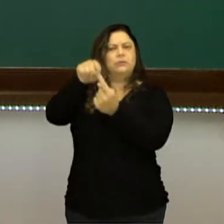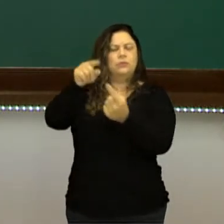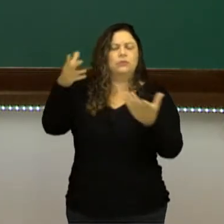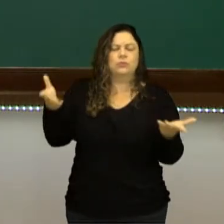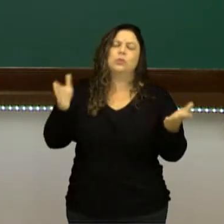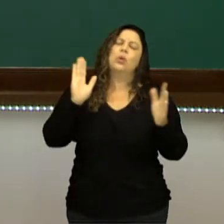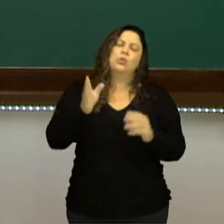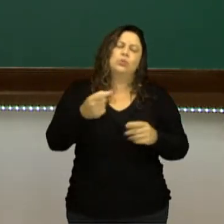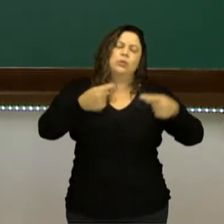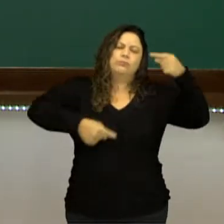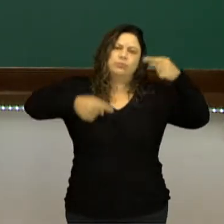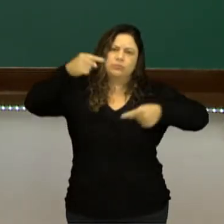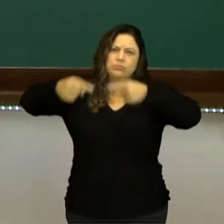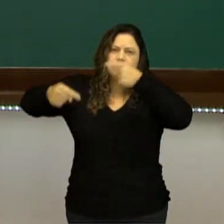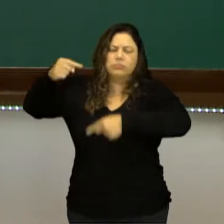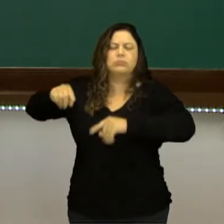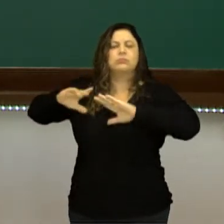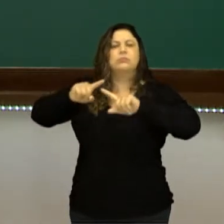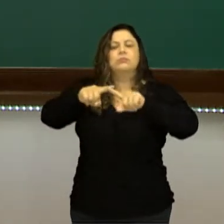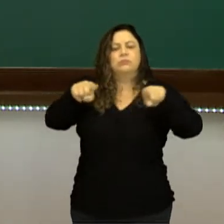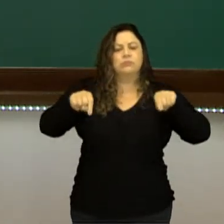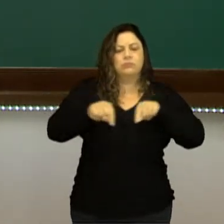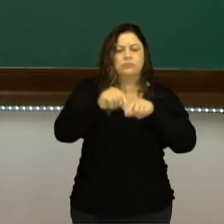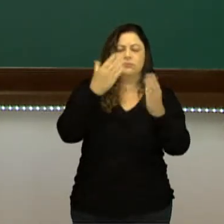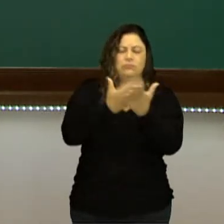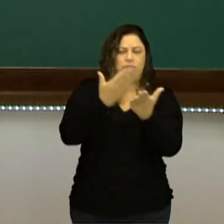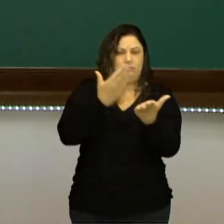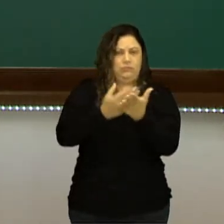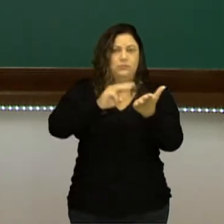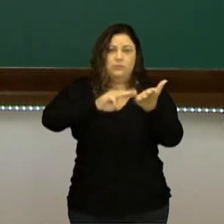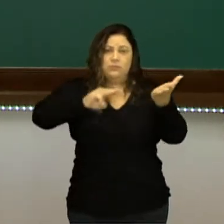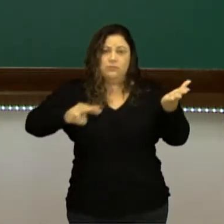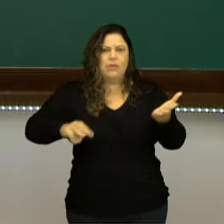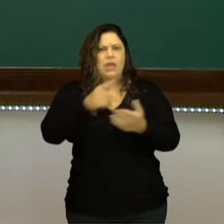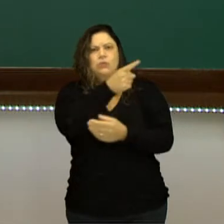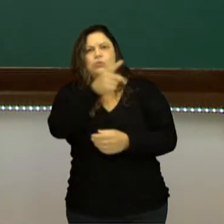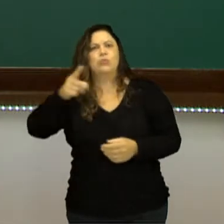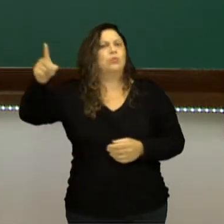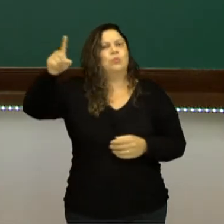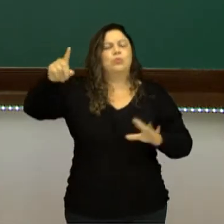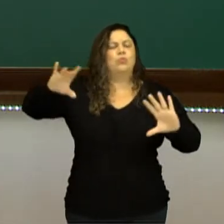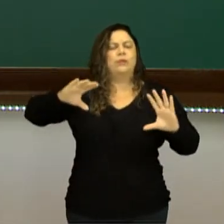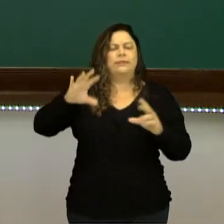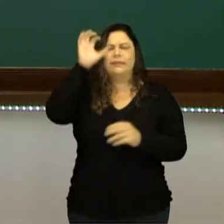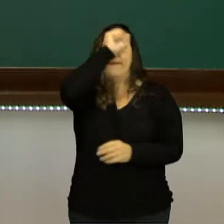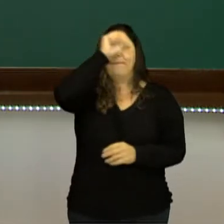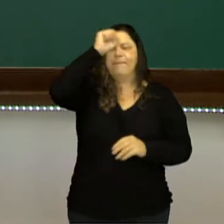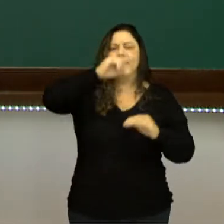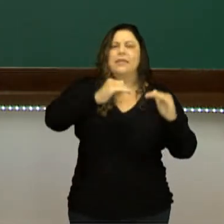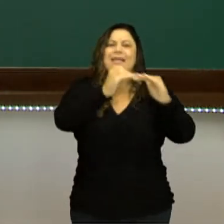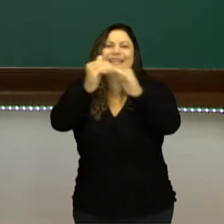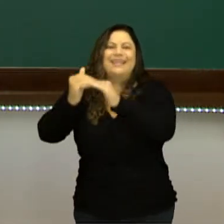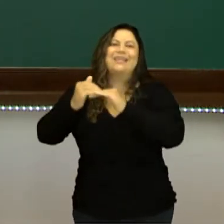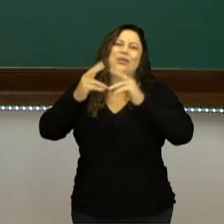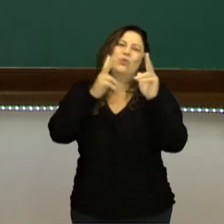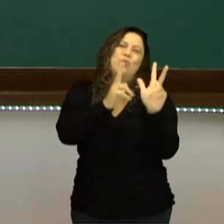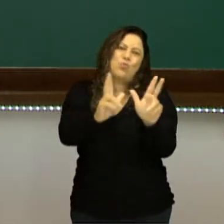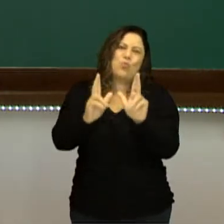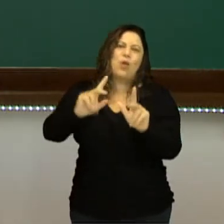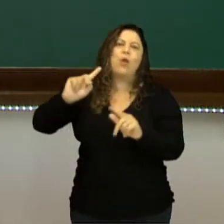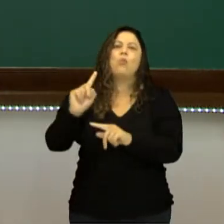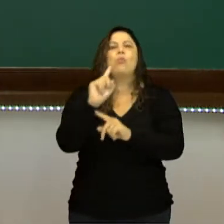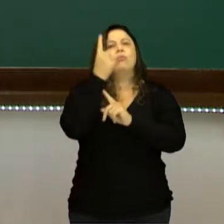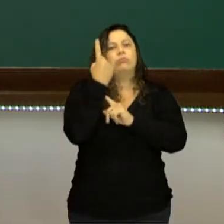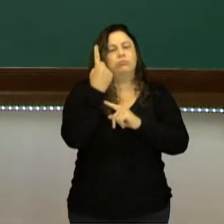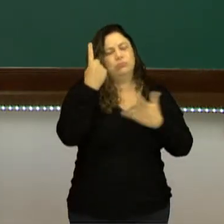gente já discutiu aqui em sala de aula, o método ele não vai ser universal. As pessoas não aprendem somente com um único método. Então a